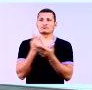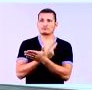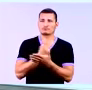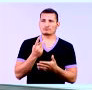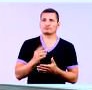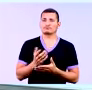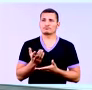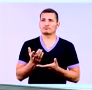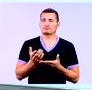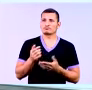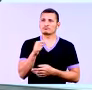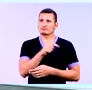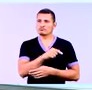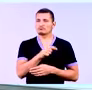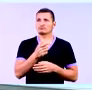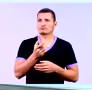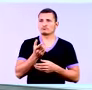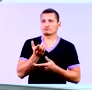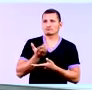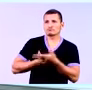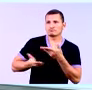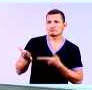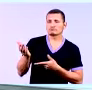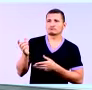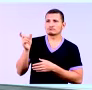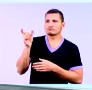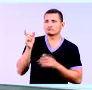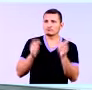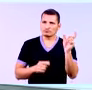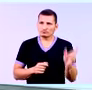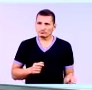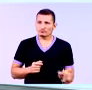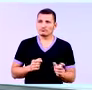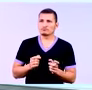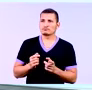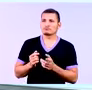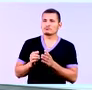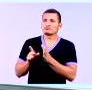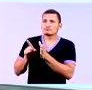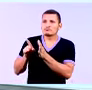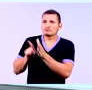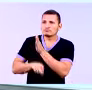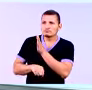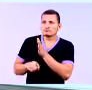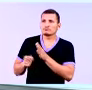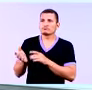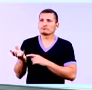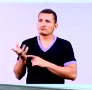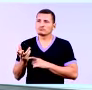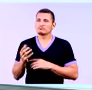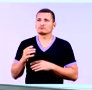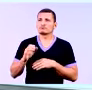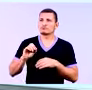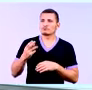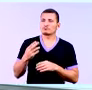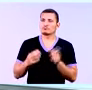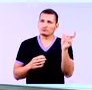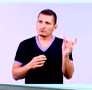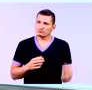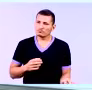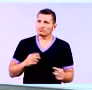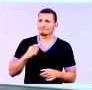ali, se o cliente pechinchou um desconto ou não, se o cliente ficou em dúvida sobre qual eletrodoméstico